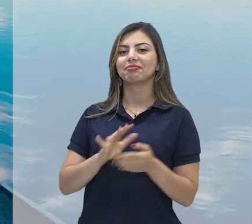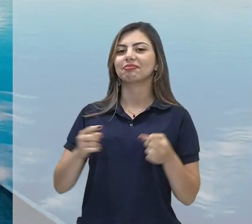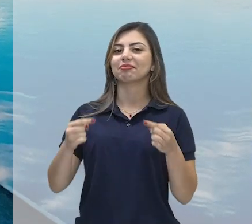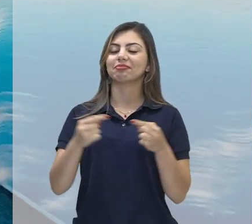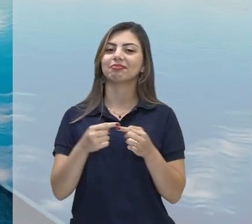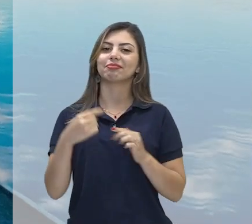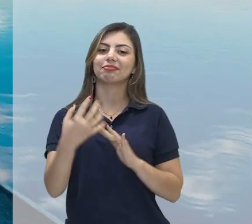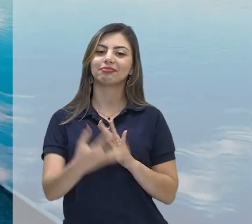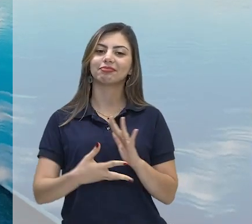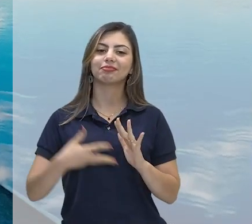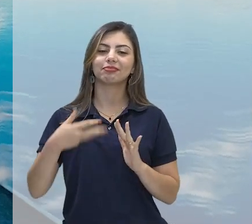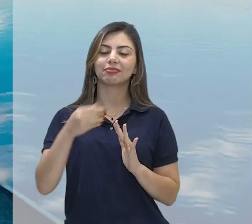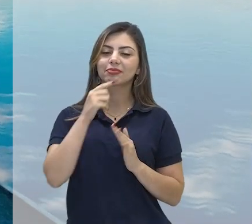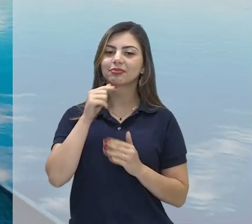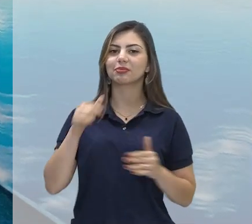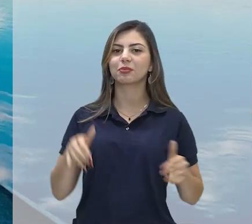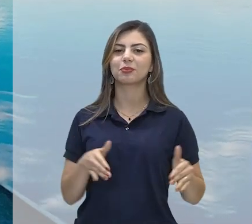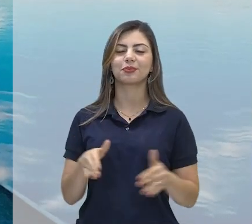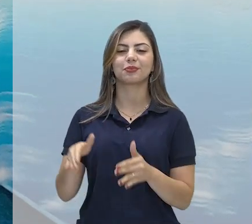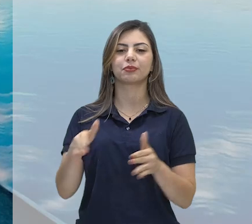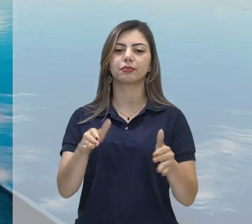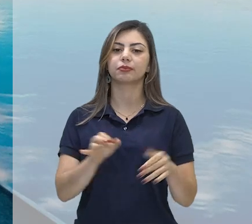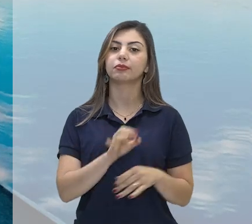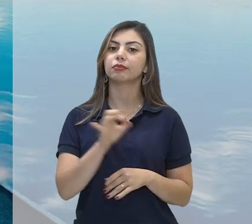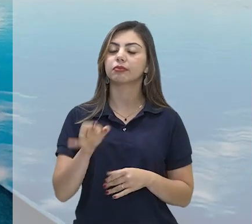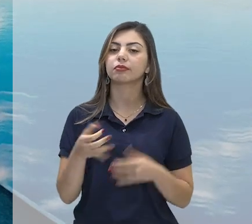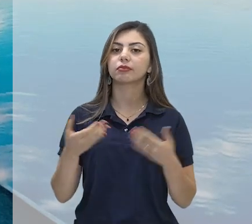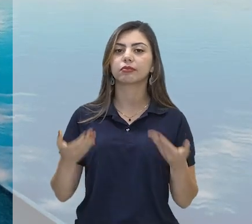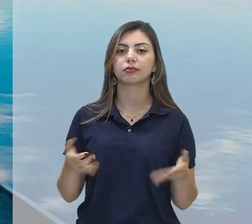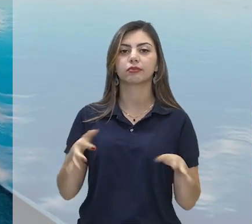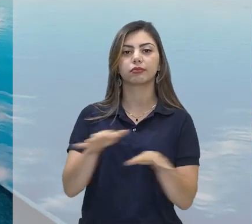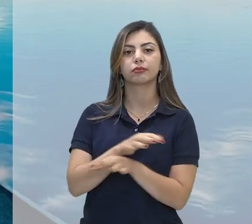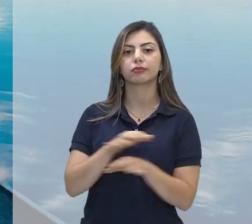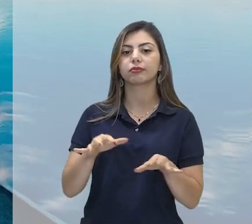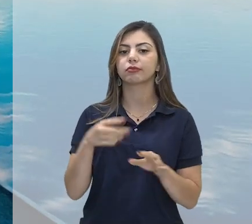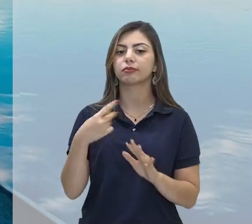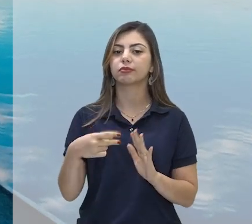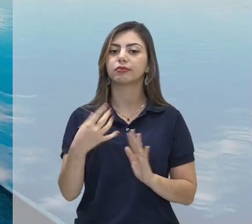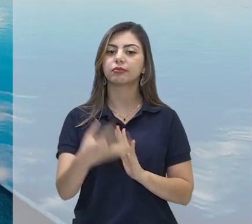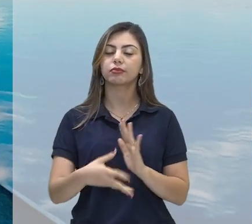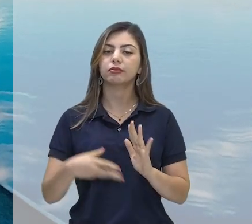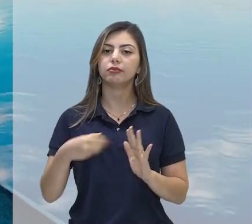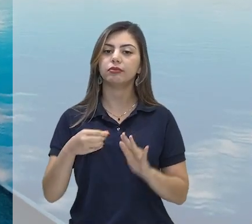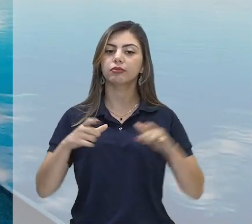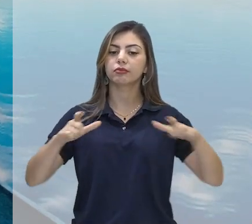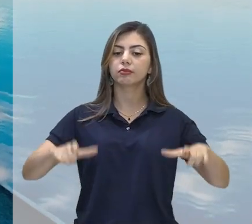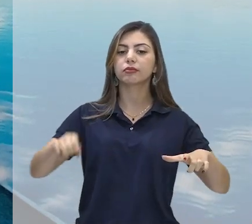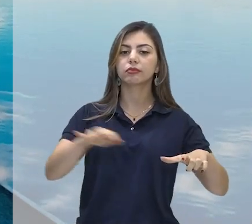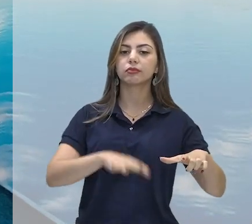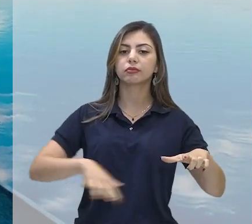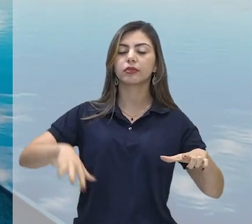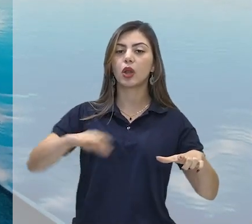da bacia hidrográfica da Amazônia. O bioma da Amazônia, ele ocupa uma área de